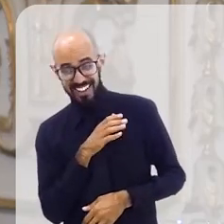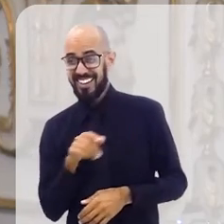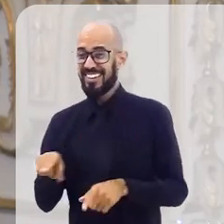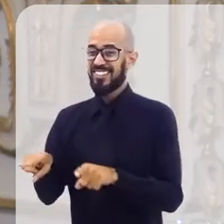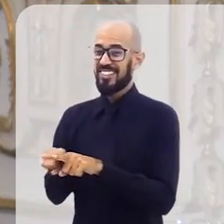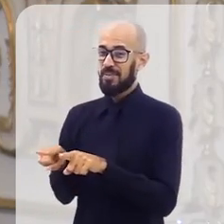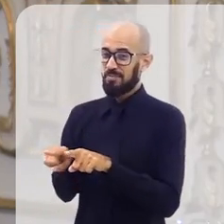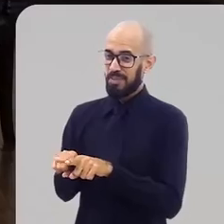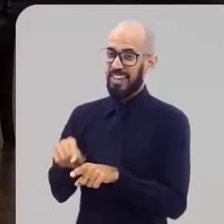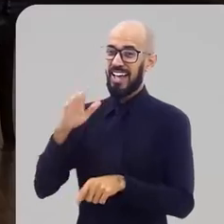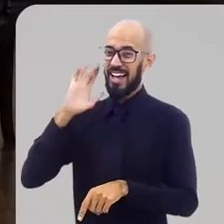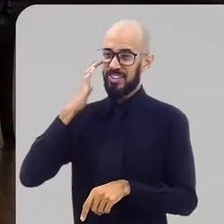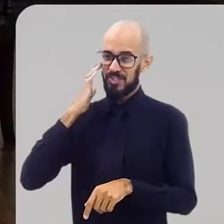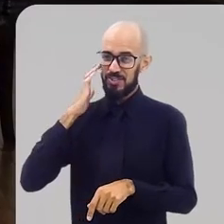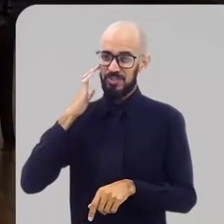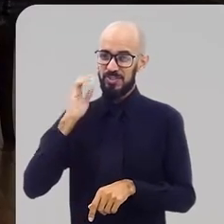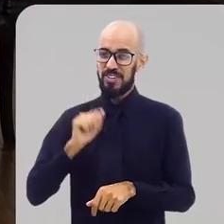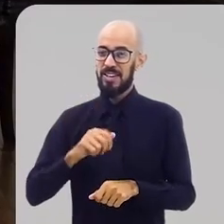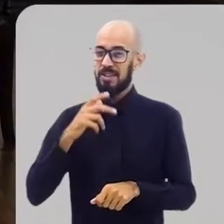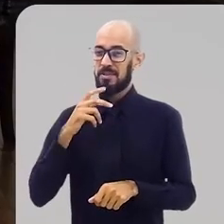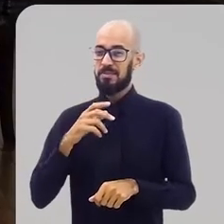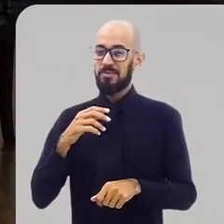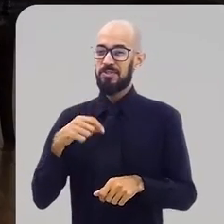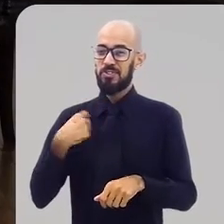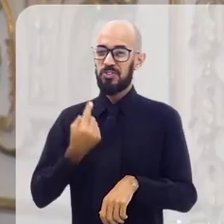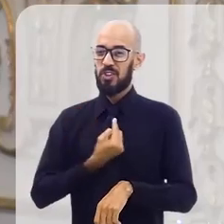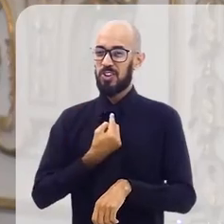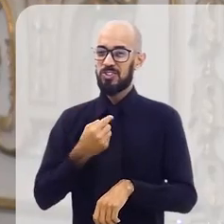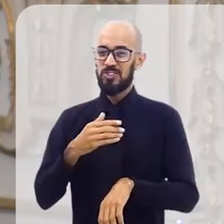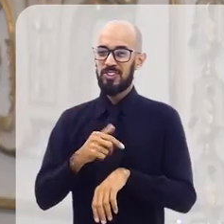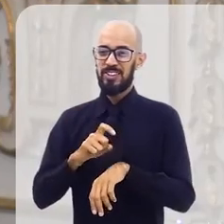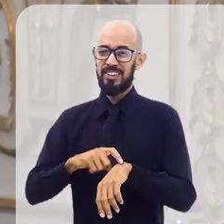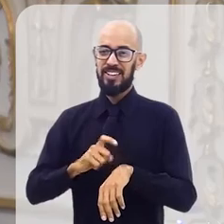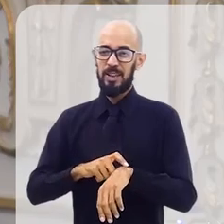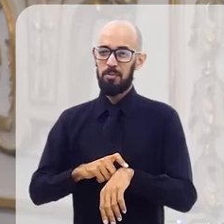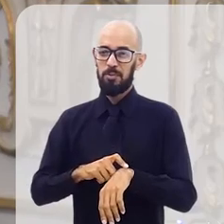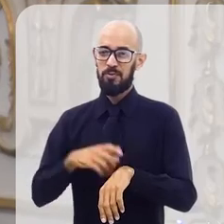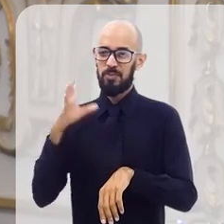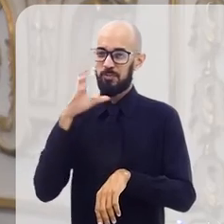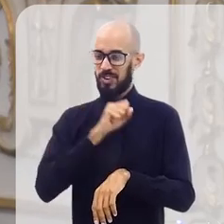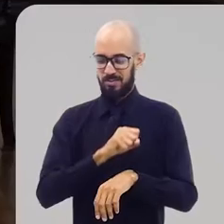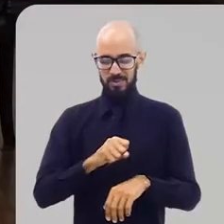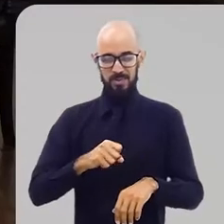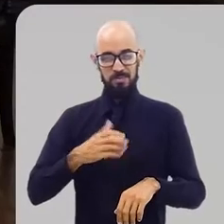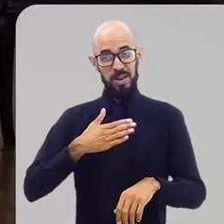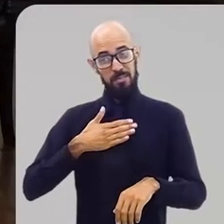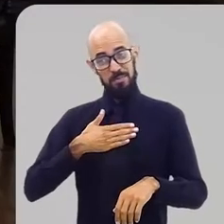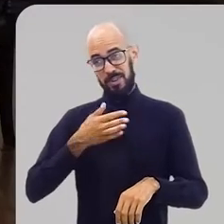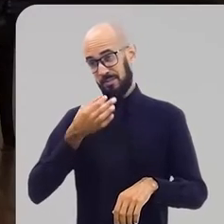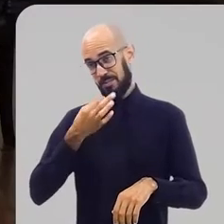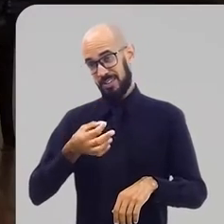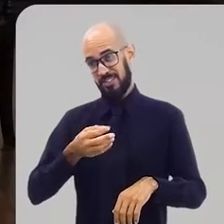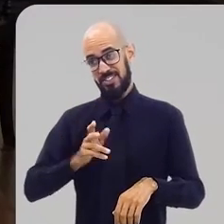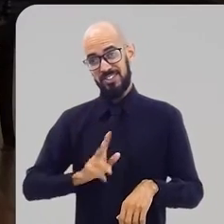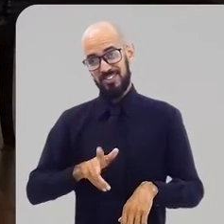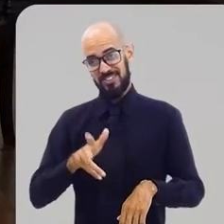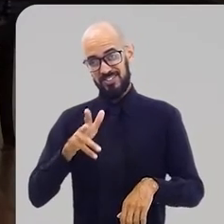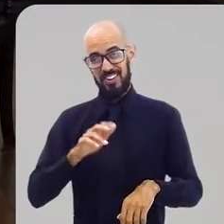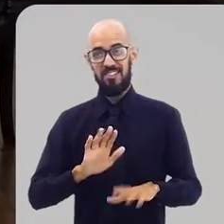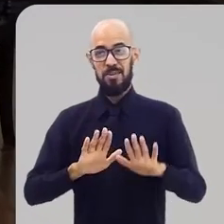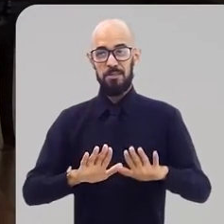também achei as que hoje engoliram nosso tempo porque por mim a gente ia ia